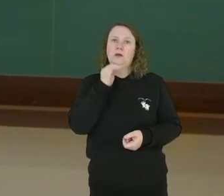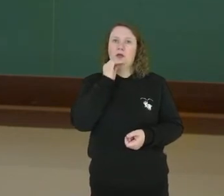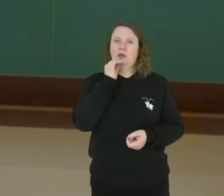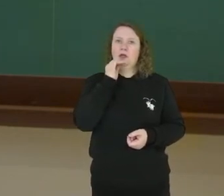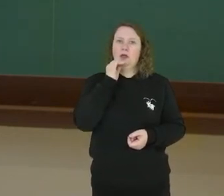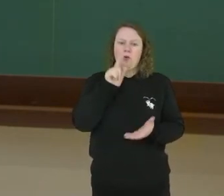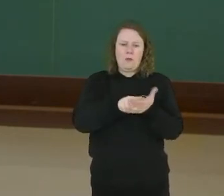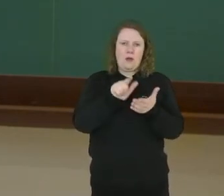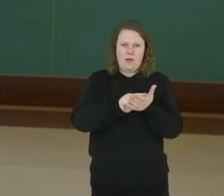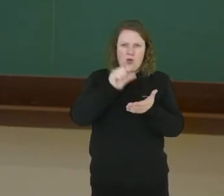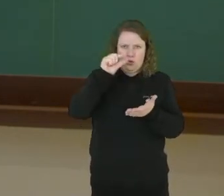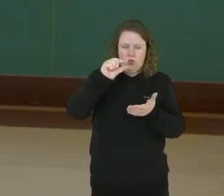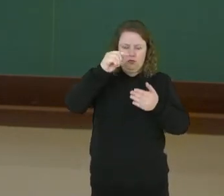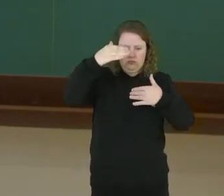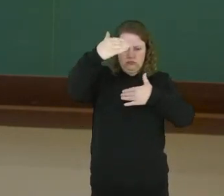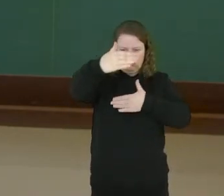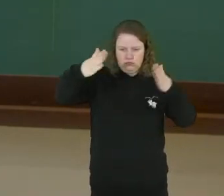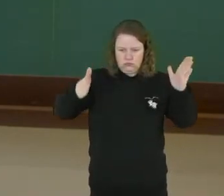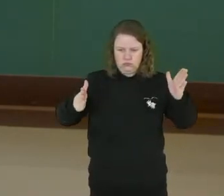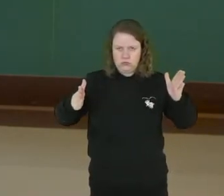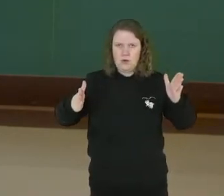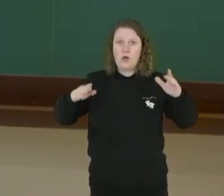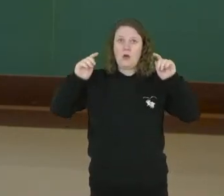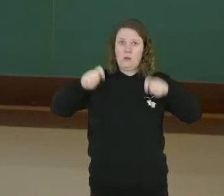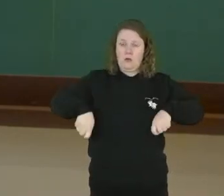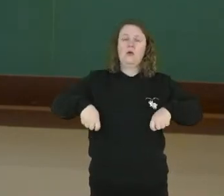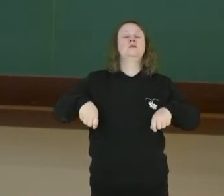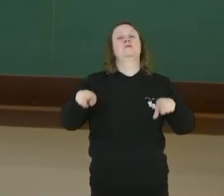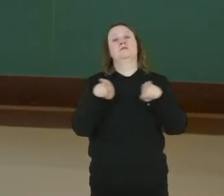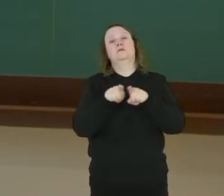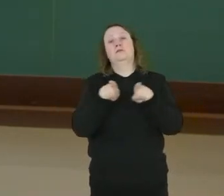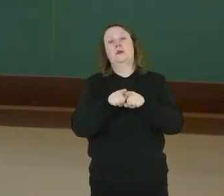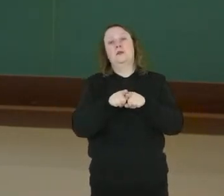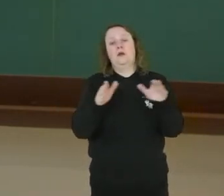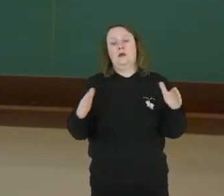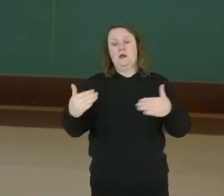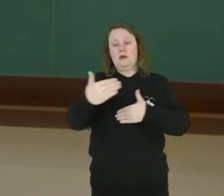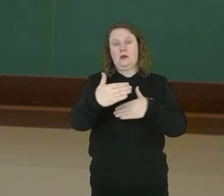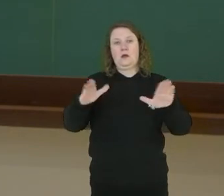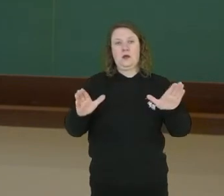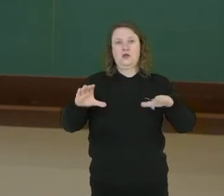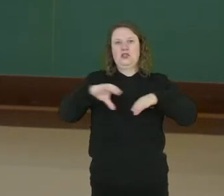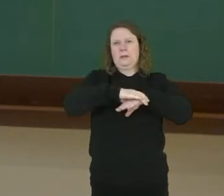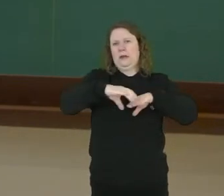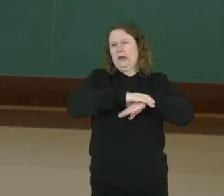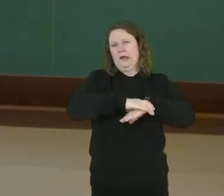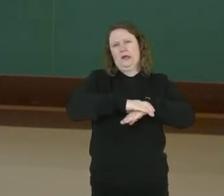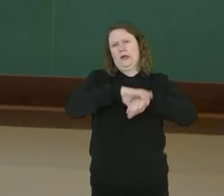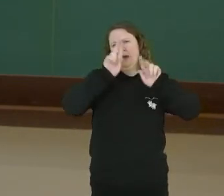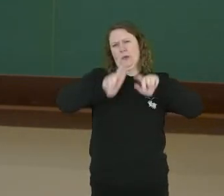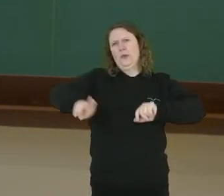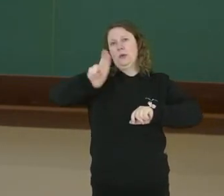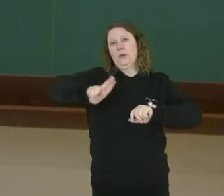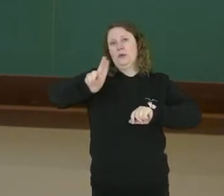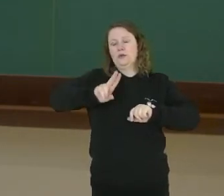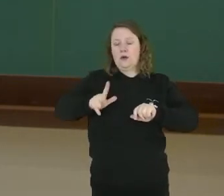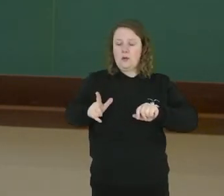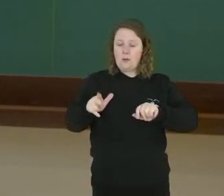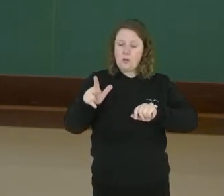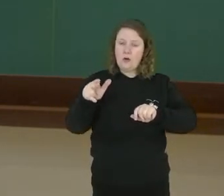em casa, papel, pode ser aquela caixa aquela caixa de papelão que você tem em casa. Você vai